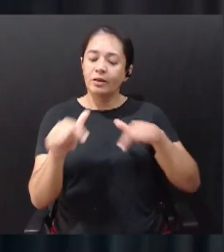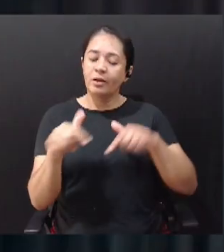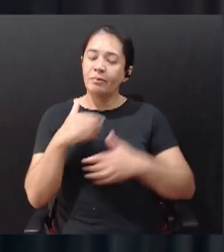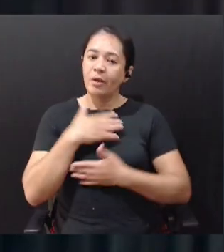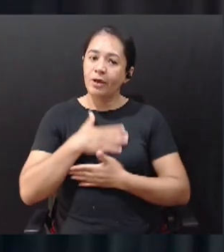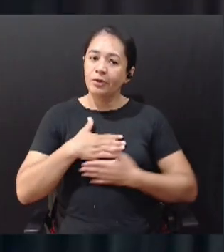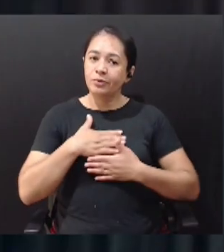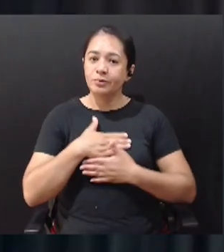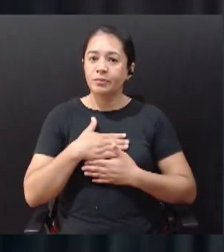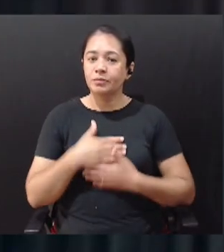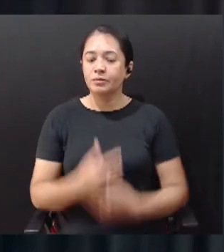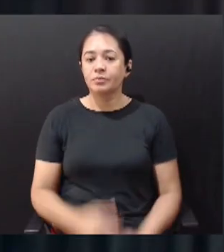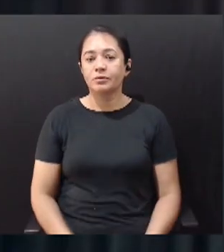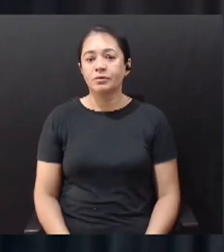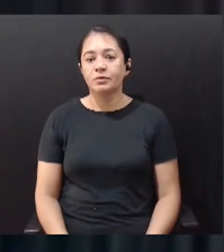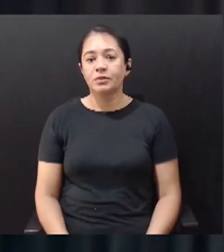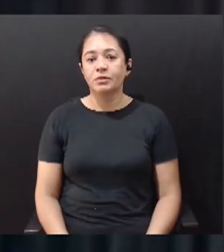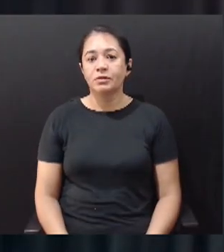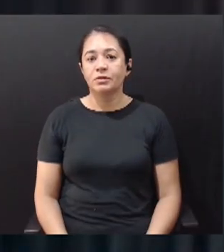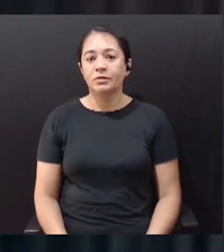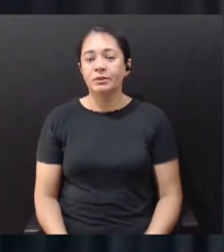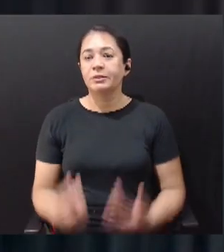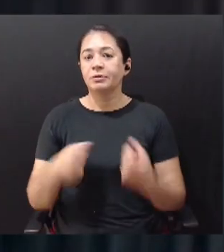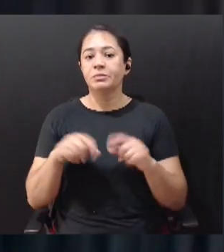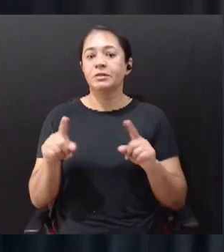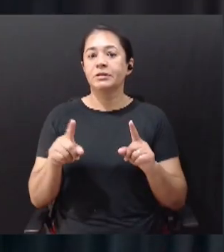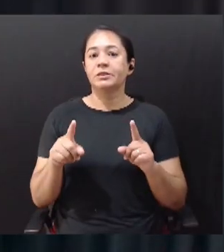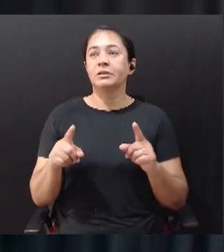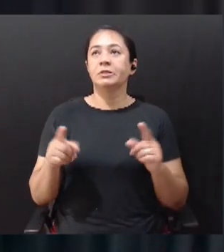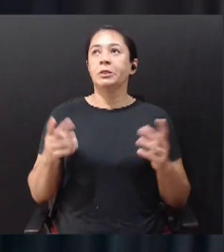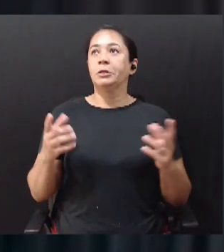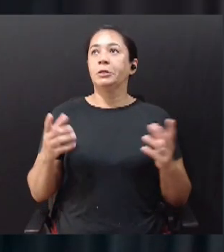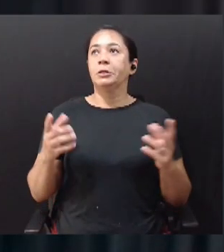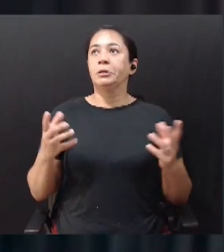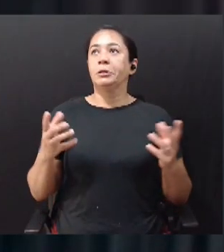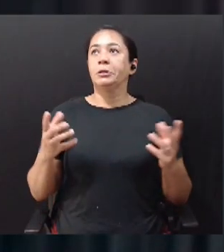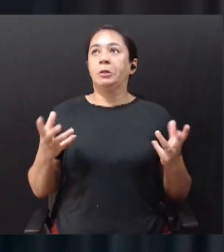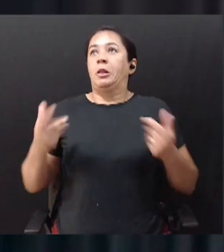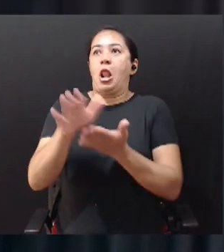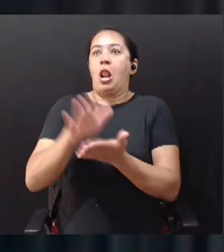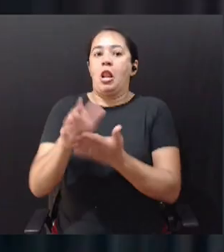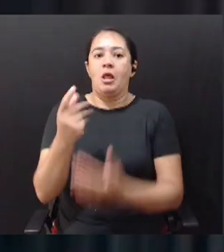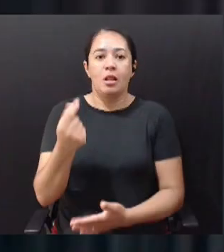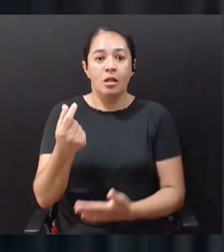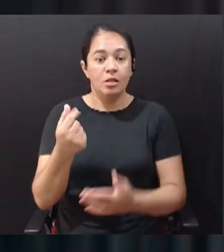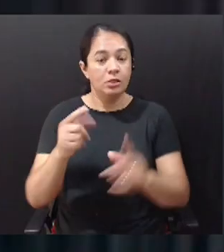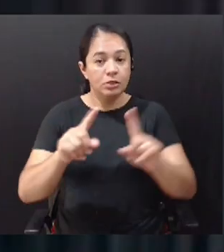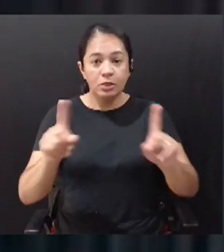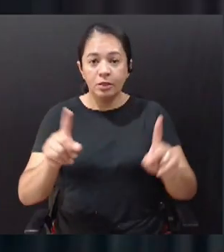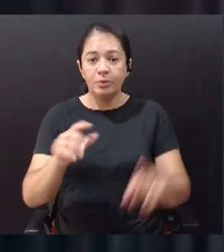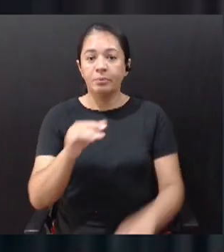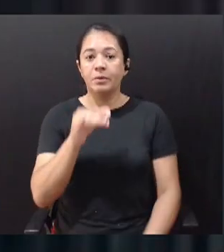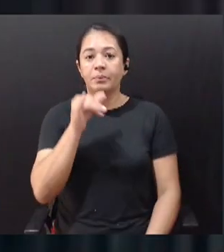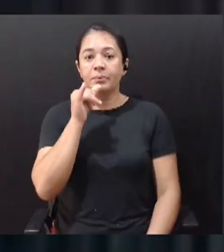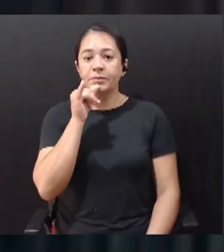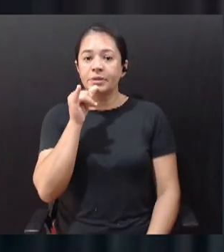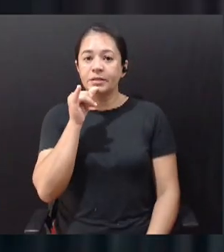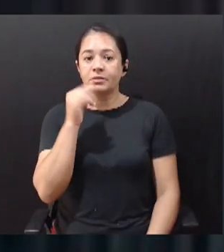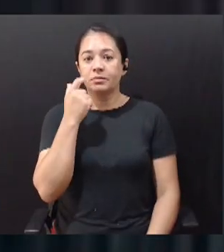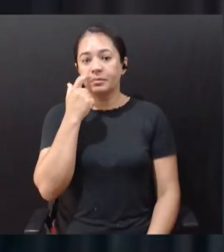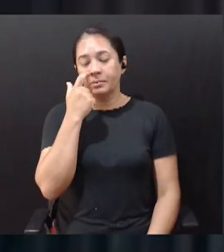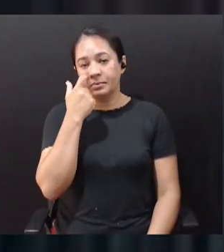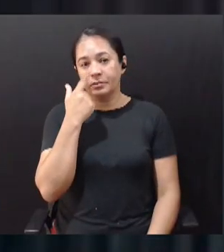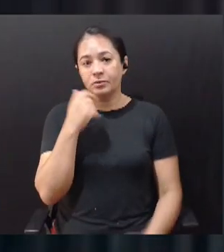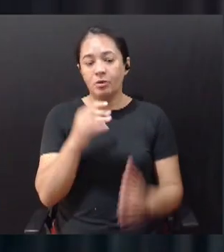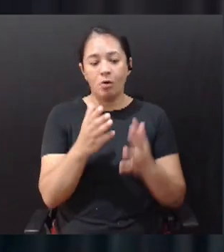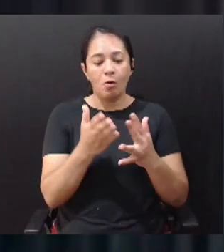quando eu falo prazerosa, não precisa ser nada mirabolante, gastar dinheiro, mas eu digo, por exemplo, ter um período ali do